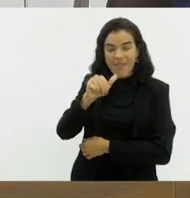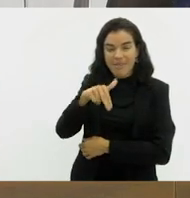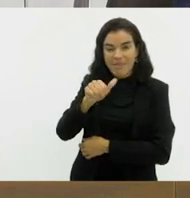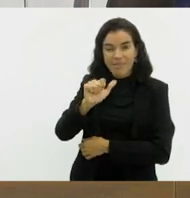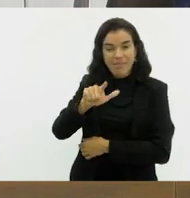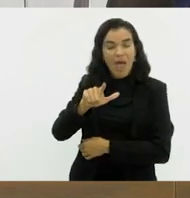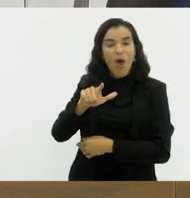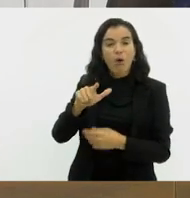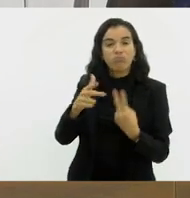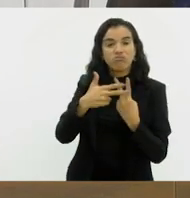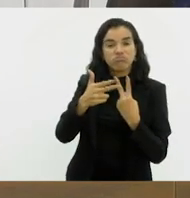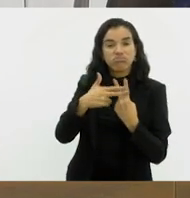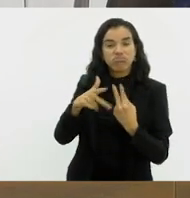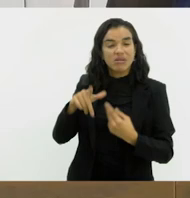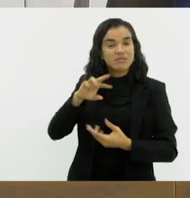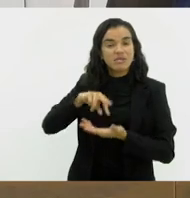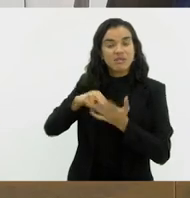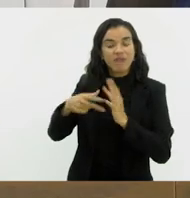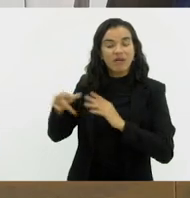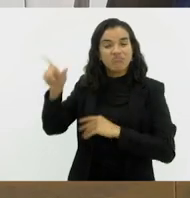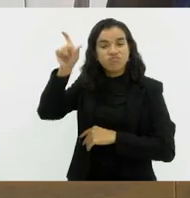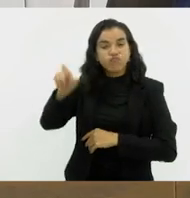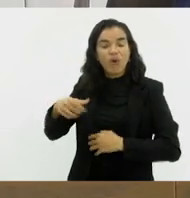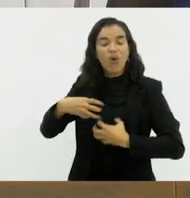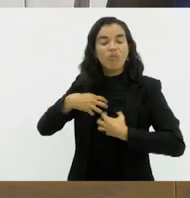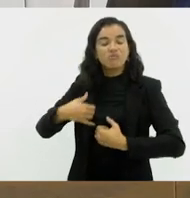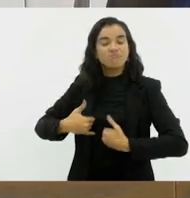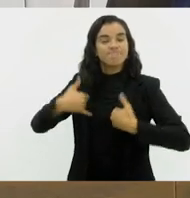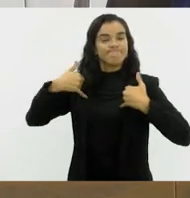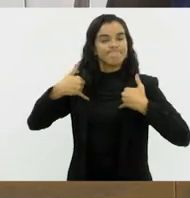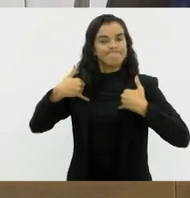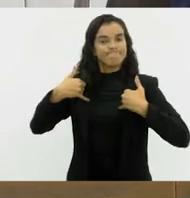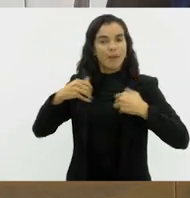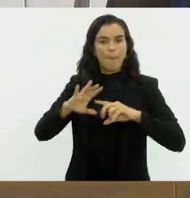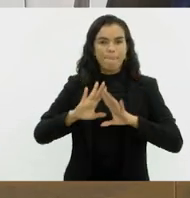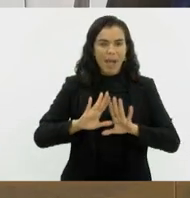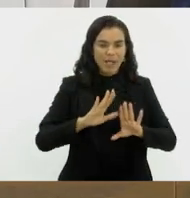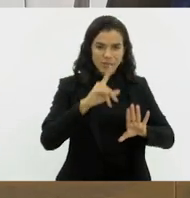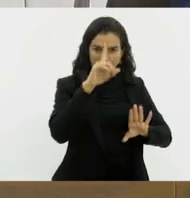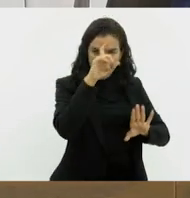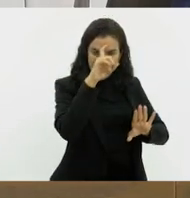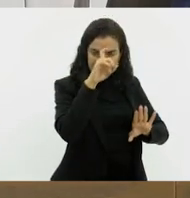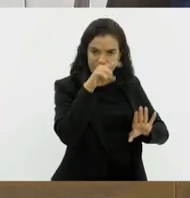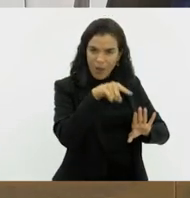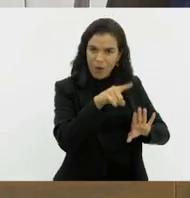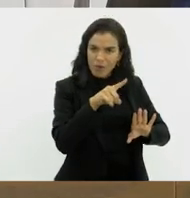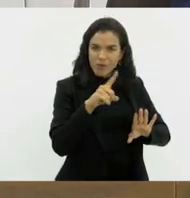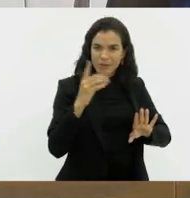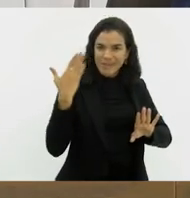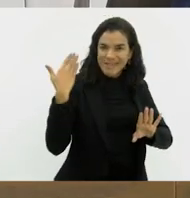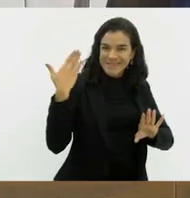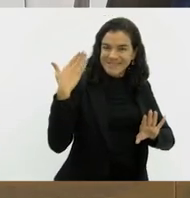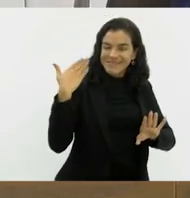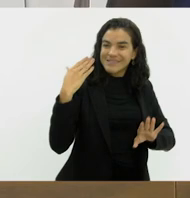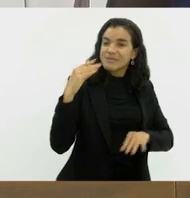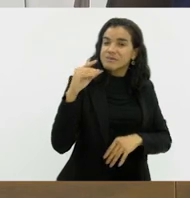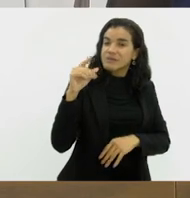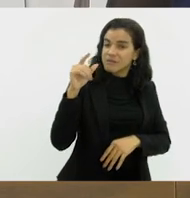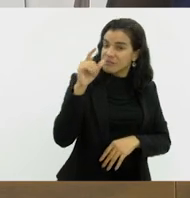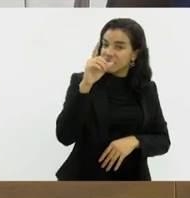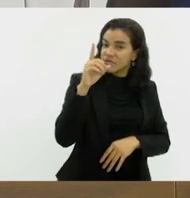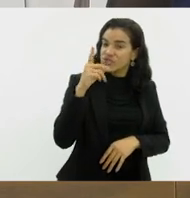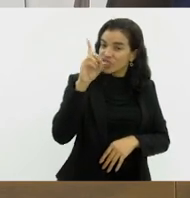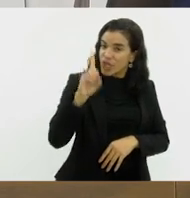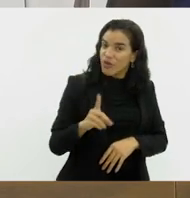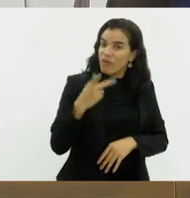um certo orgulho. Mas, se você analisa aquilo como um hospital, chama um pouco a atenção. Recentemente, o diretor policial penal descobriu